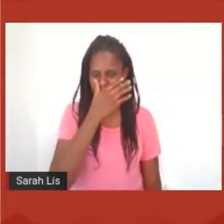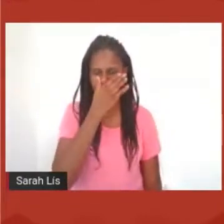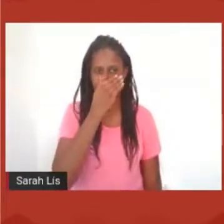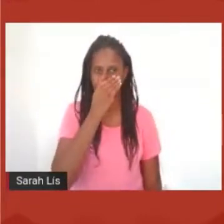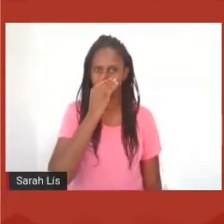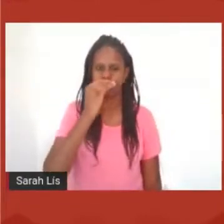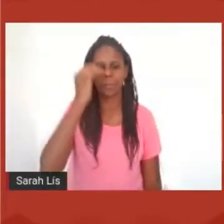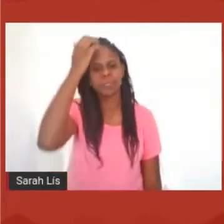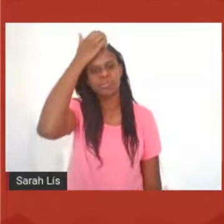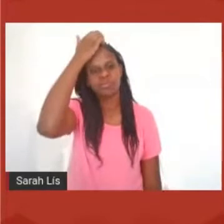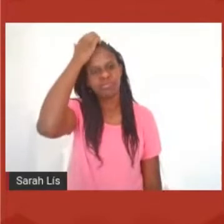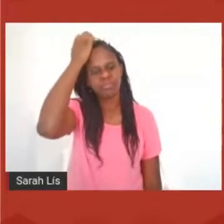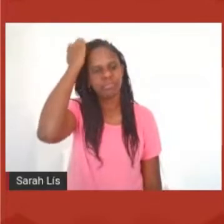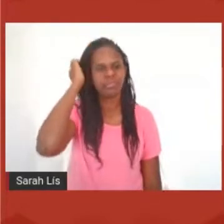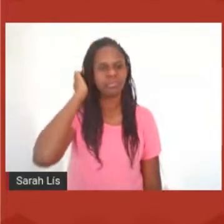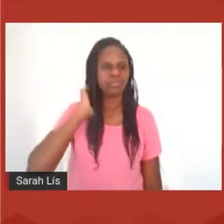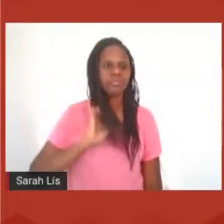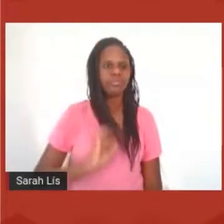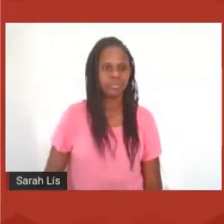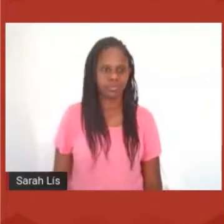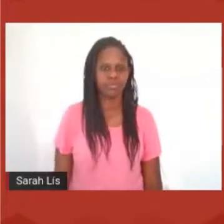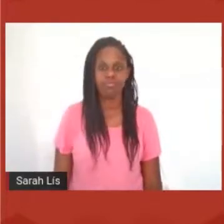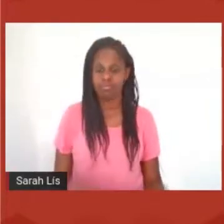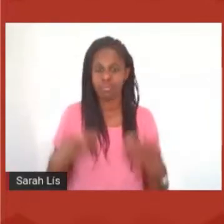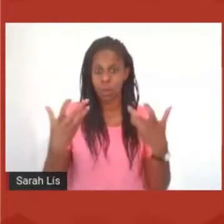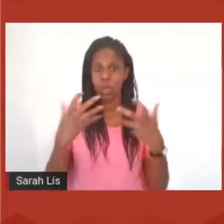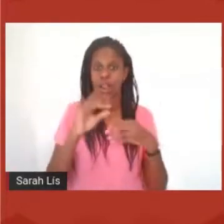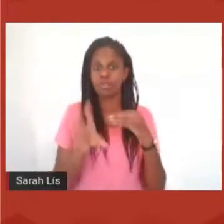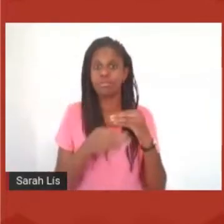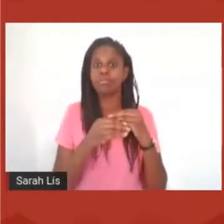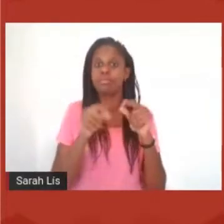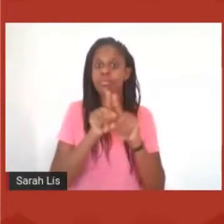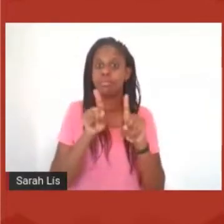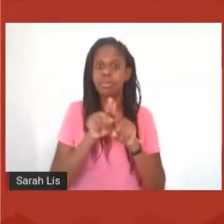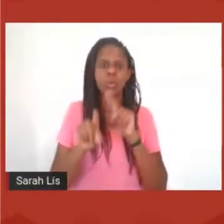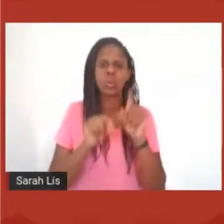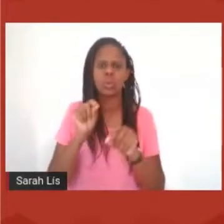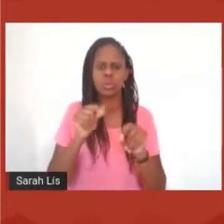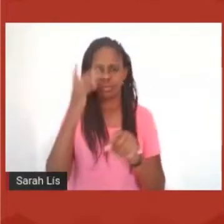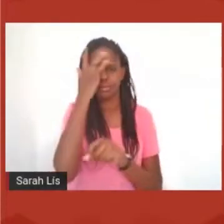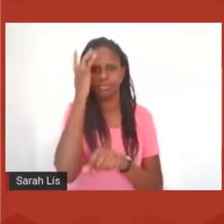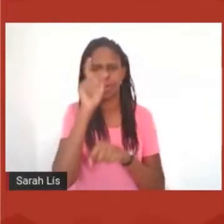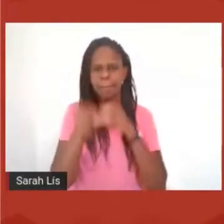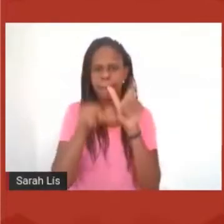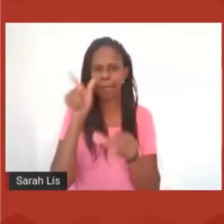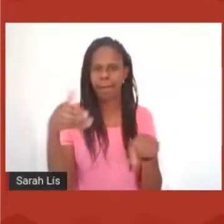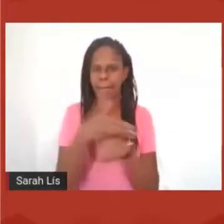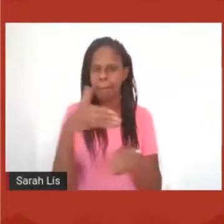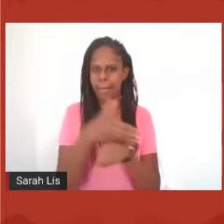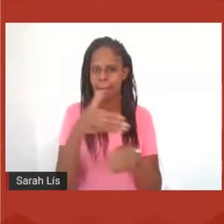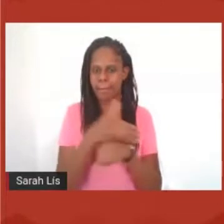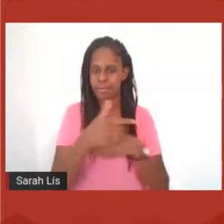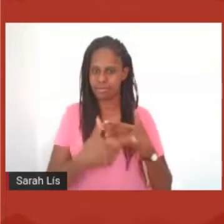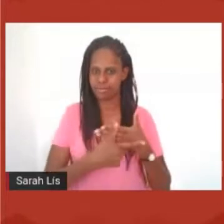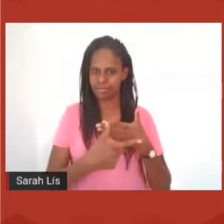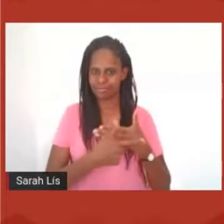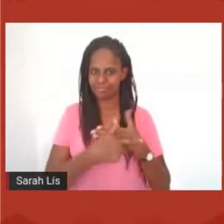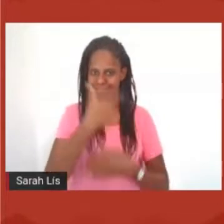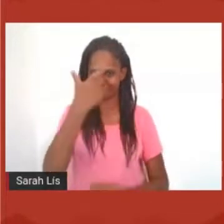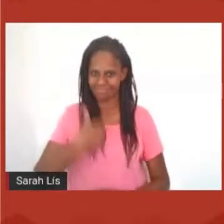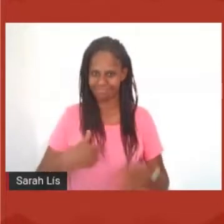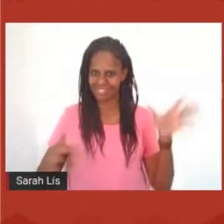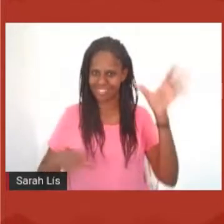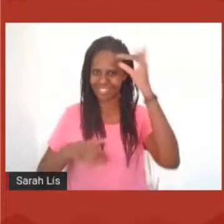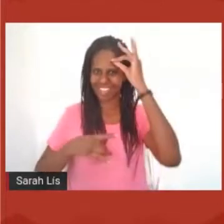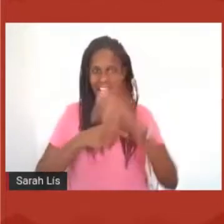Eu só queria acrescentar, Conrado, que agora, dentre os participantes que fazem papel de aluno nessa oficina,